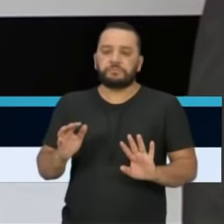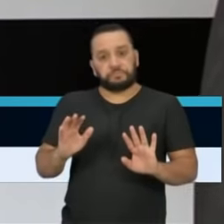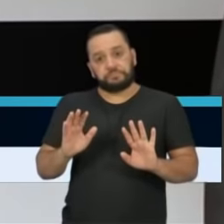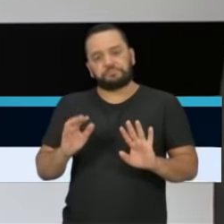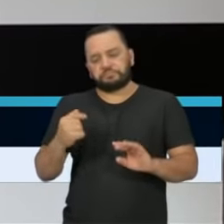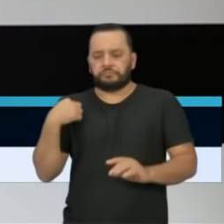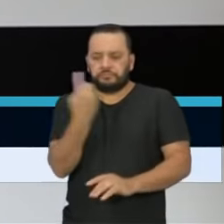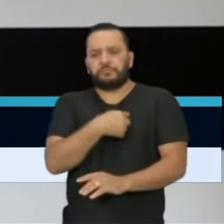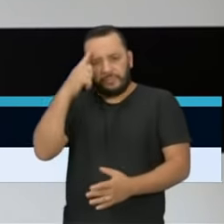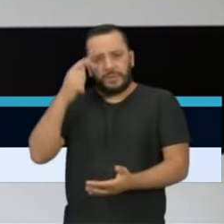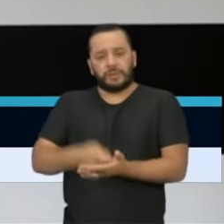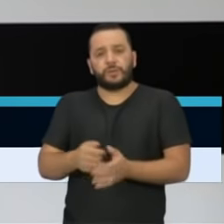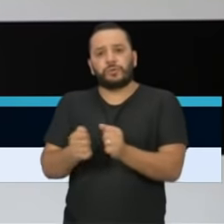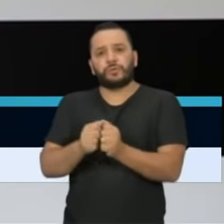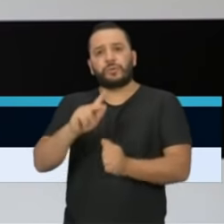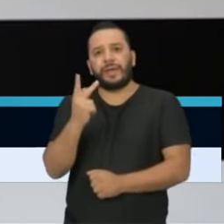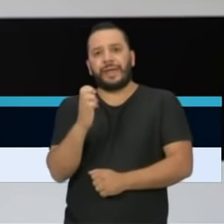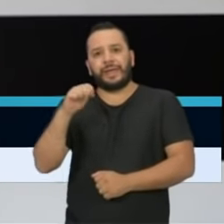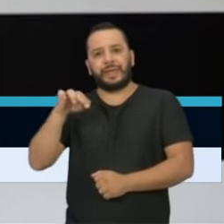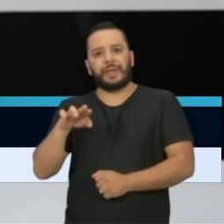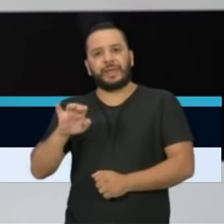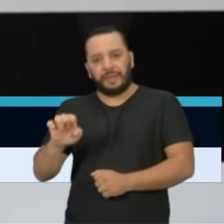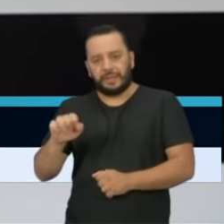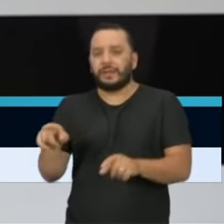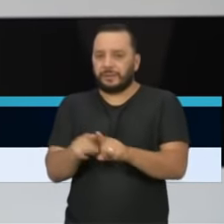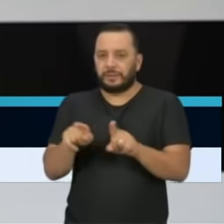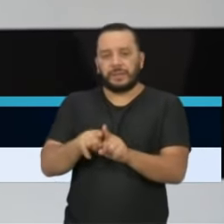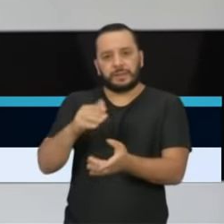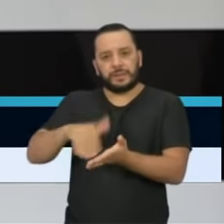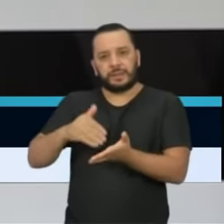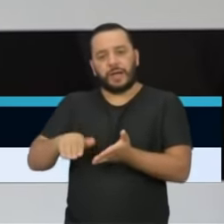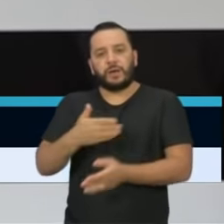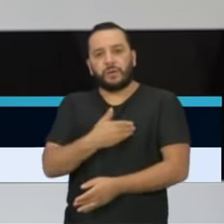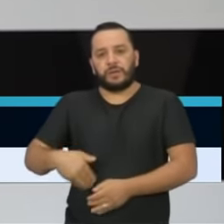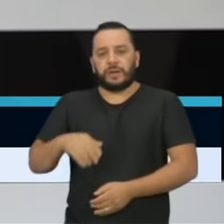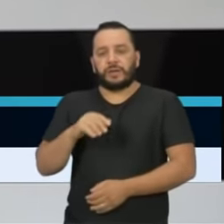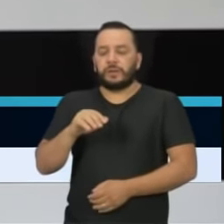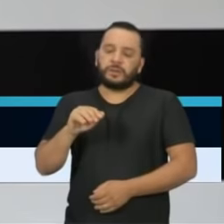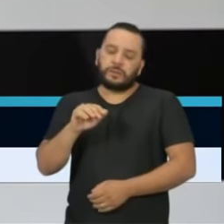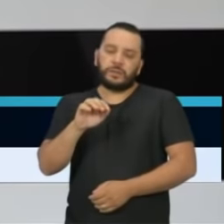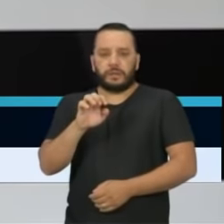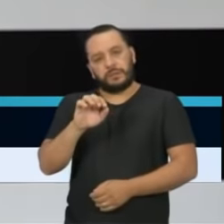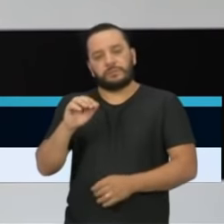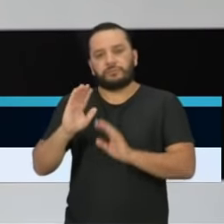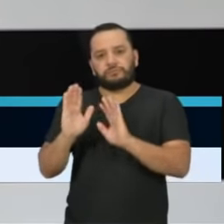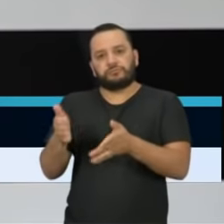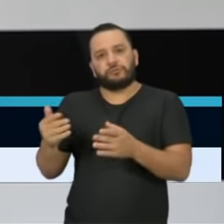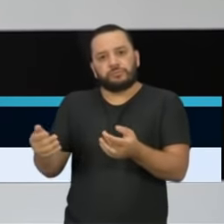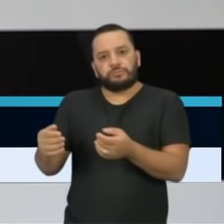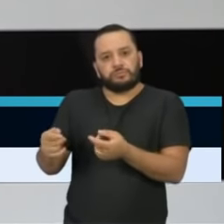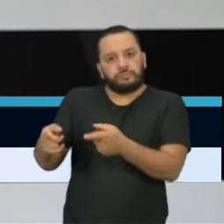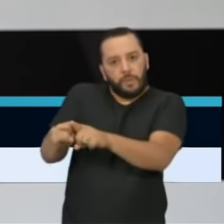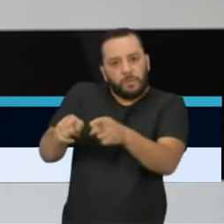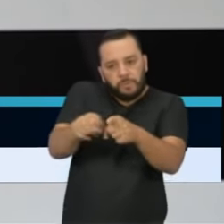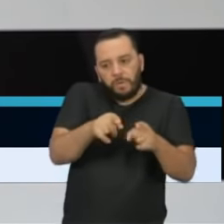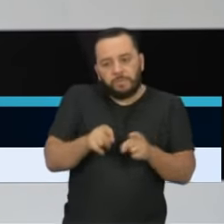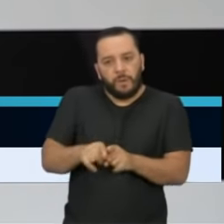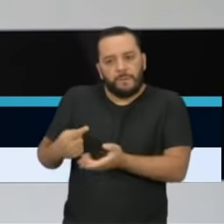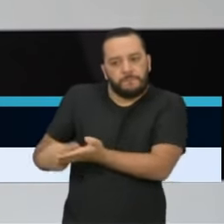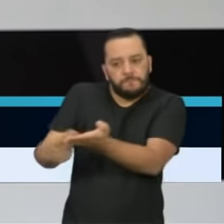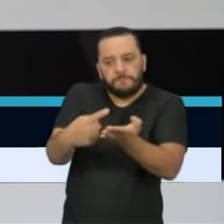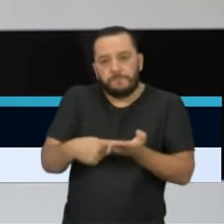nosso vice-governador e secretário de governo, Rodrigo Garcia, de aguardarmos a reunião de amanhã pela manhã, às 9 horas,